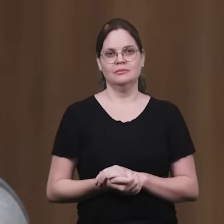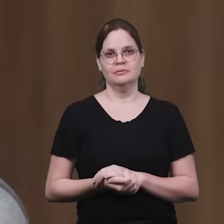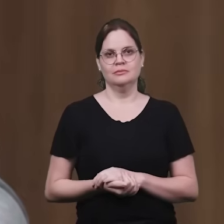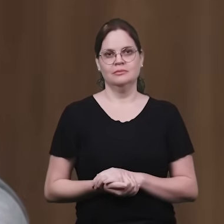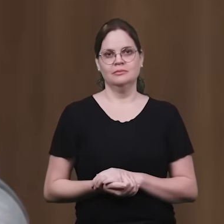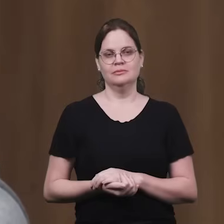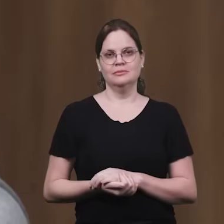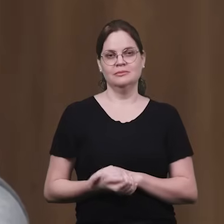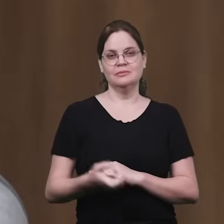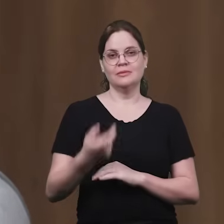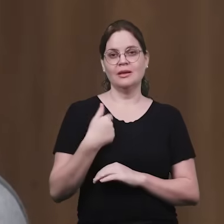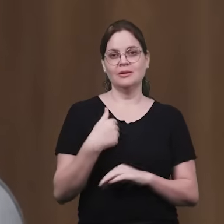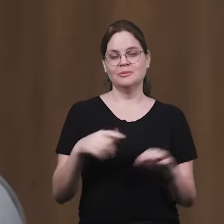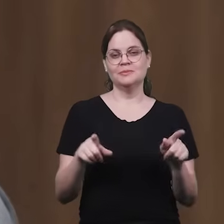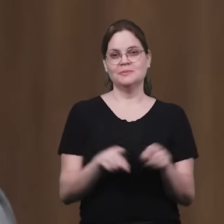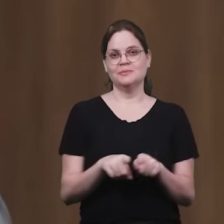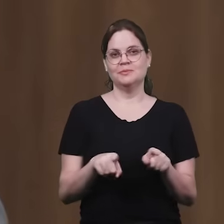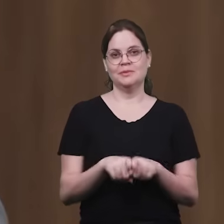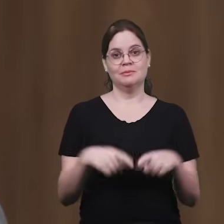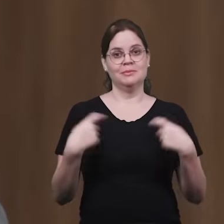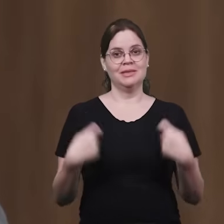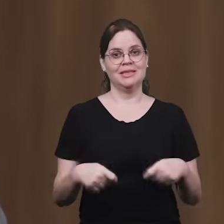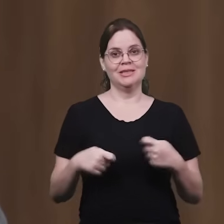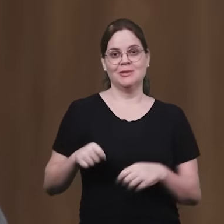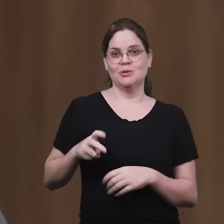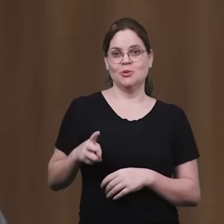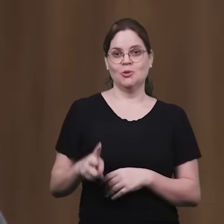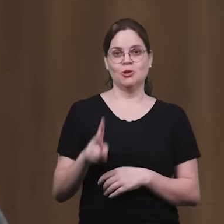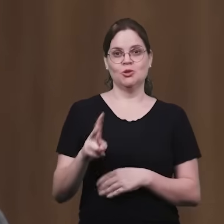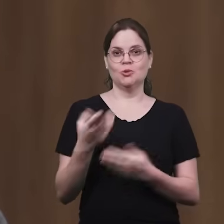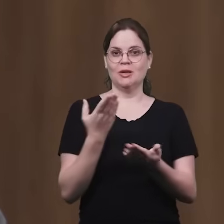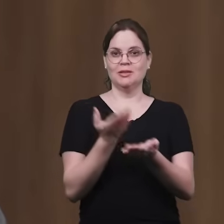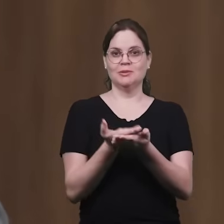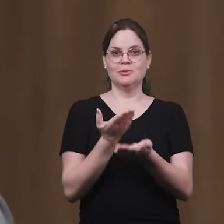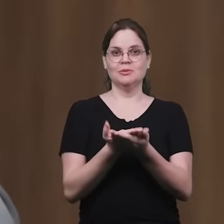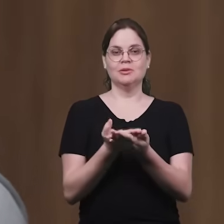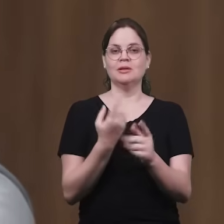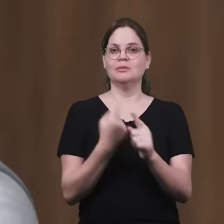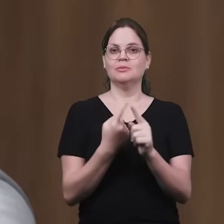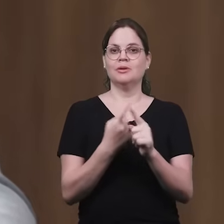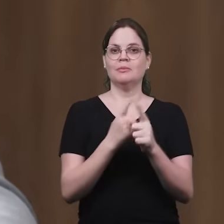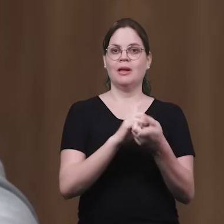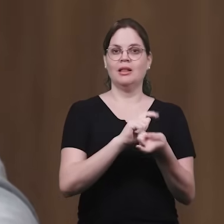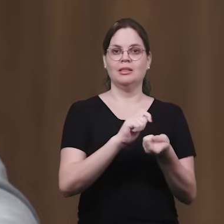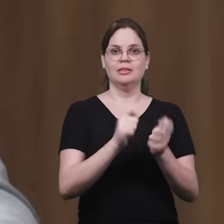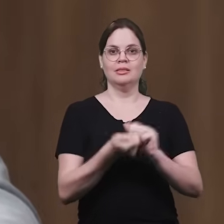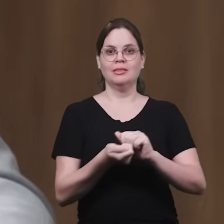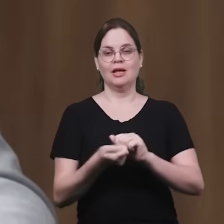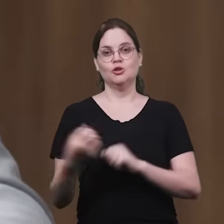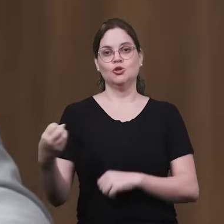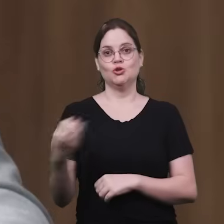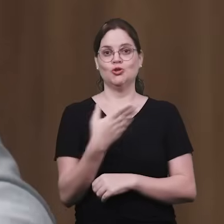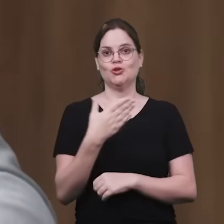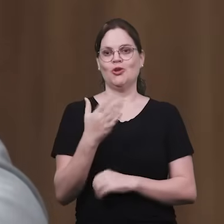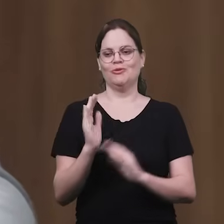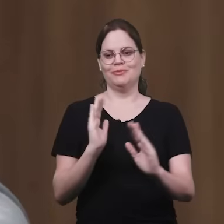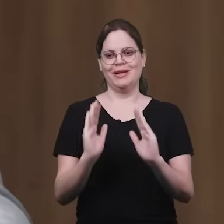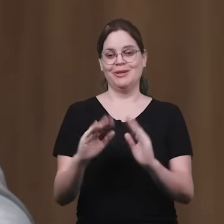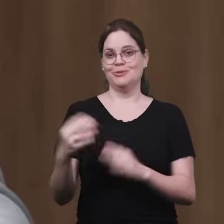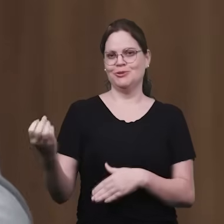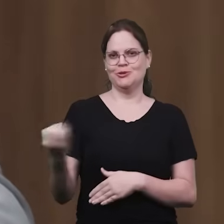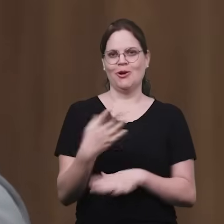eu tenho que continuar estudando em função exatamente dessa adequação aos novos tempos, às